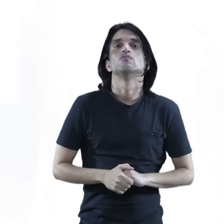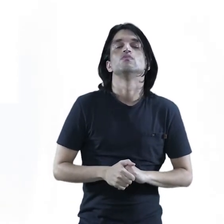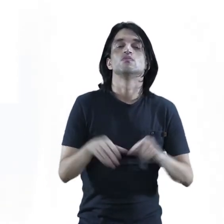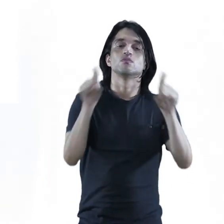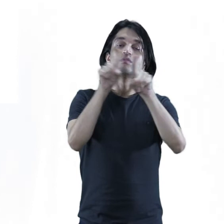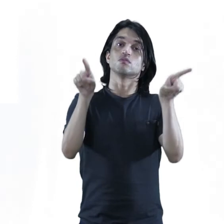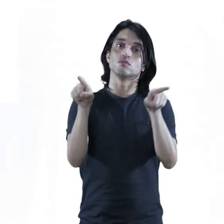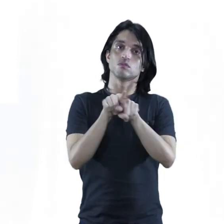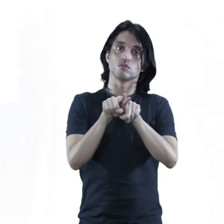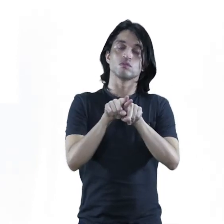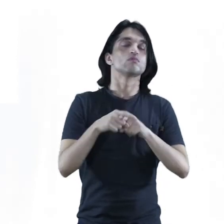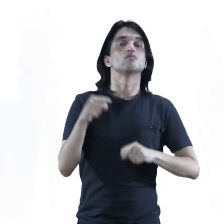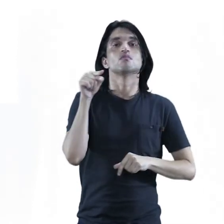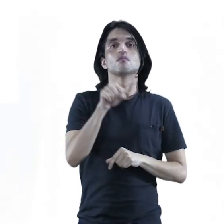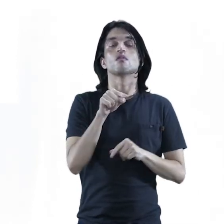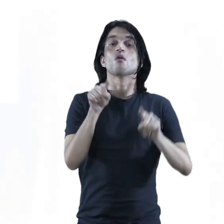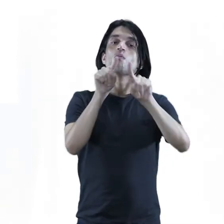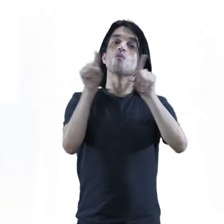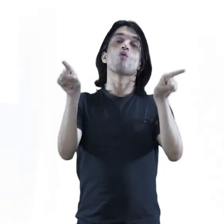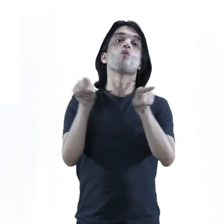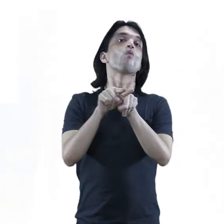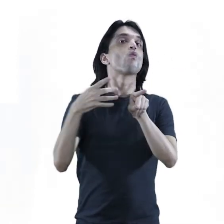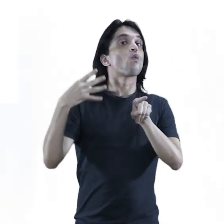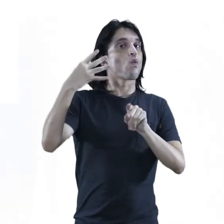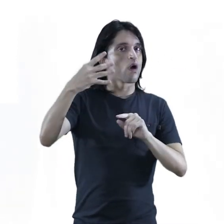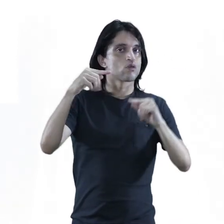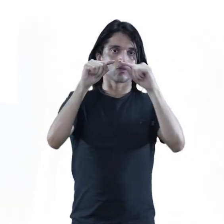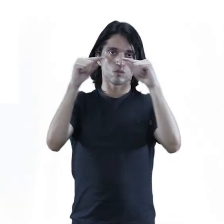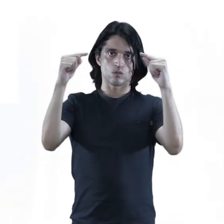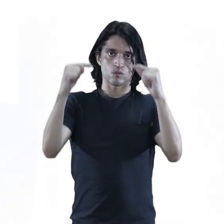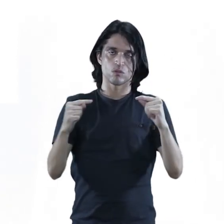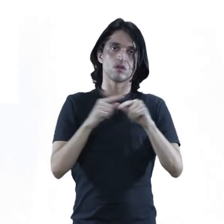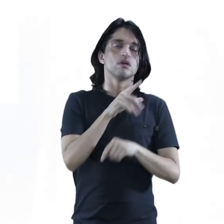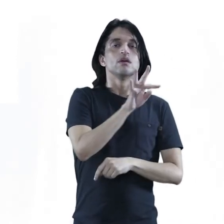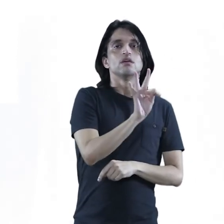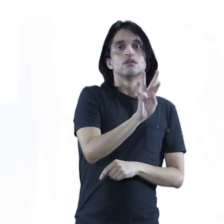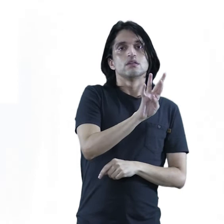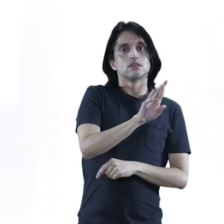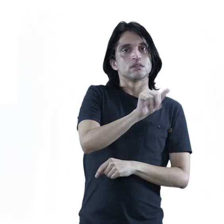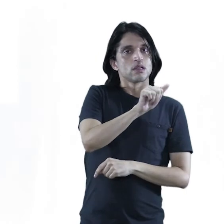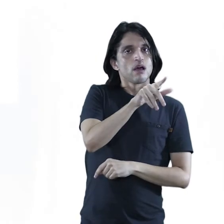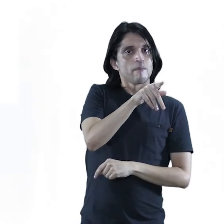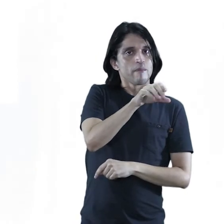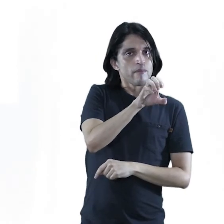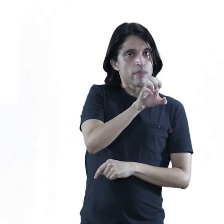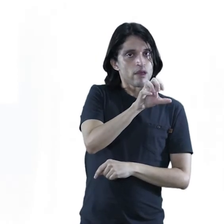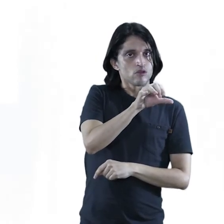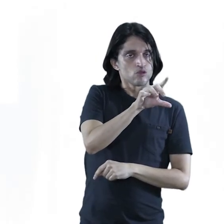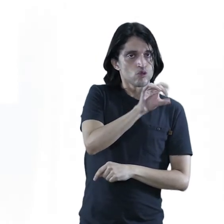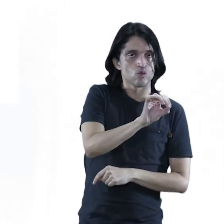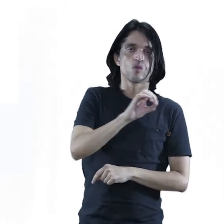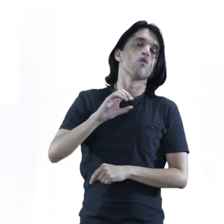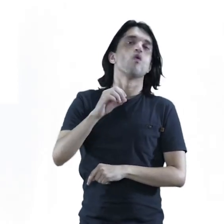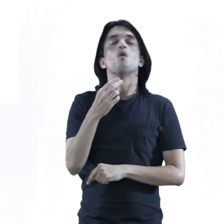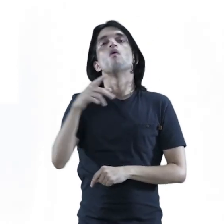Quadriláteros são polígonos formados por 4 lados. Eles podem ser classificados em trapézio e paralelogramo. Os 4